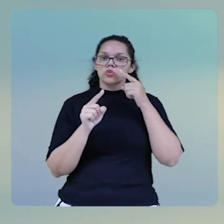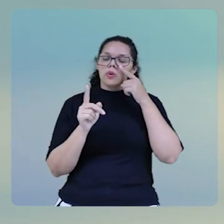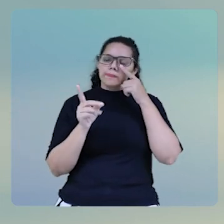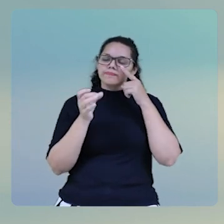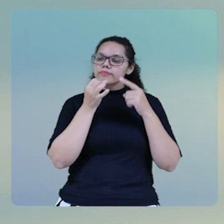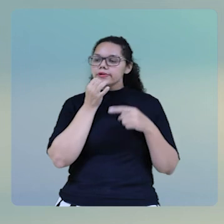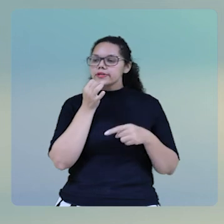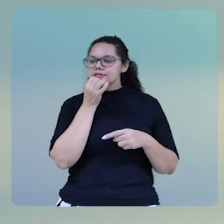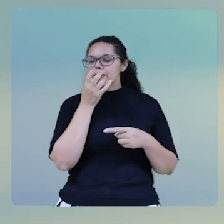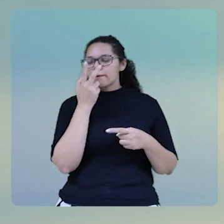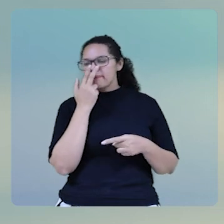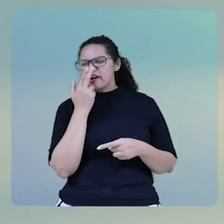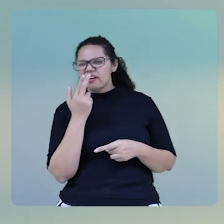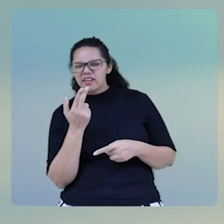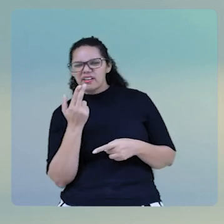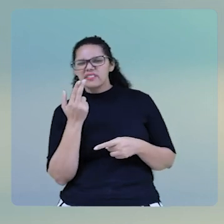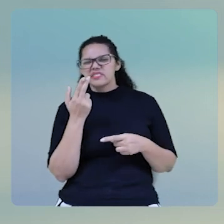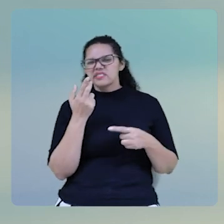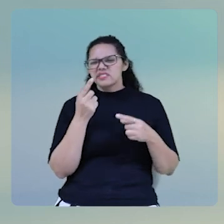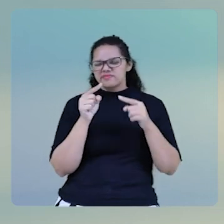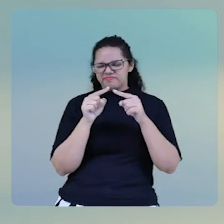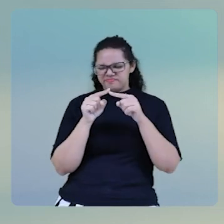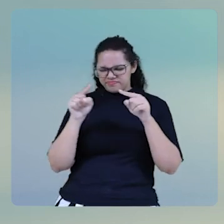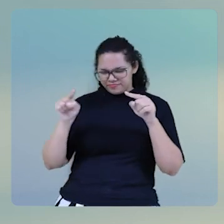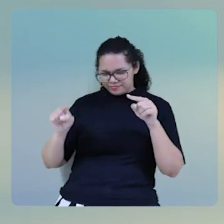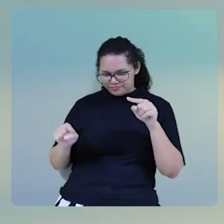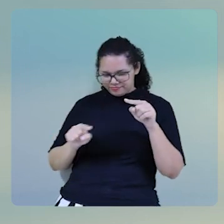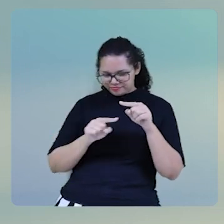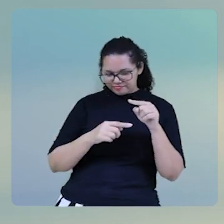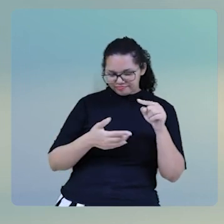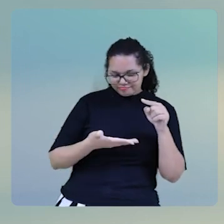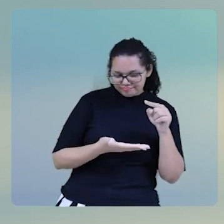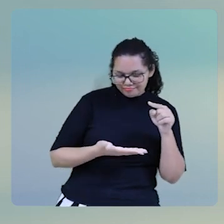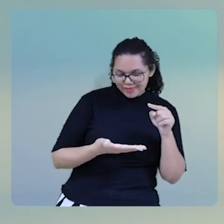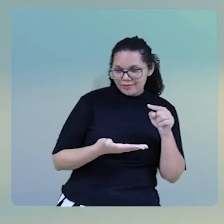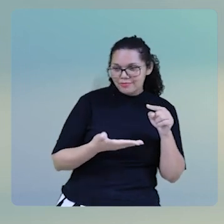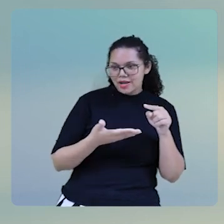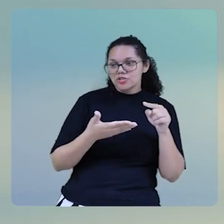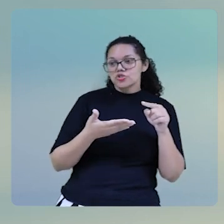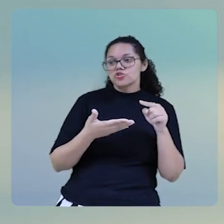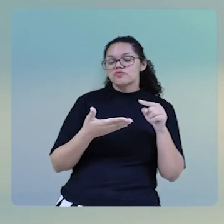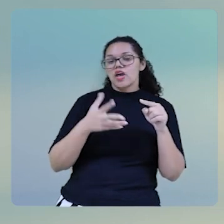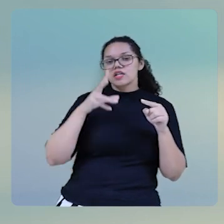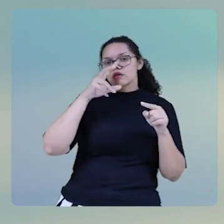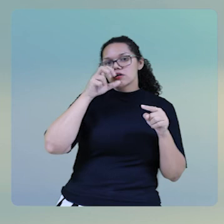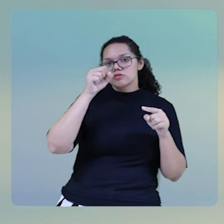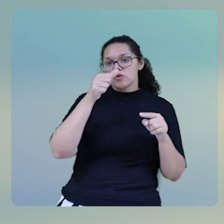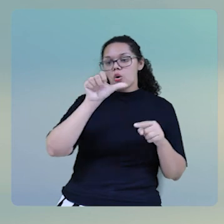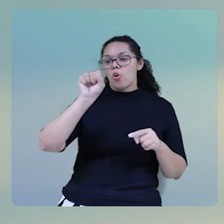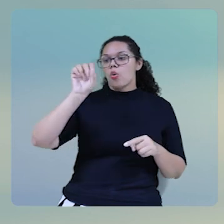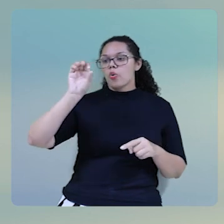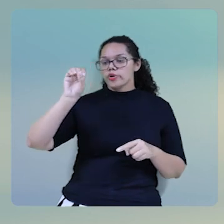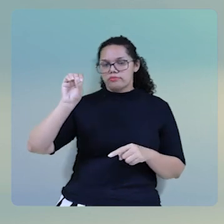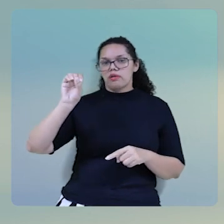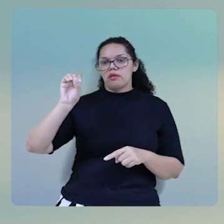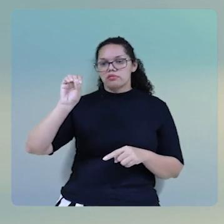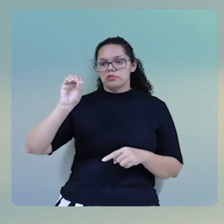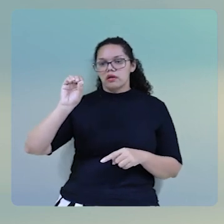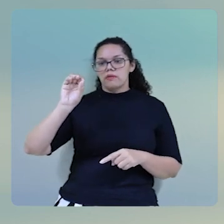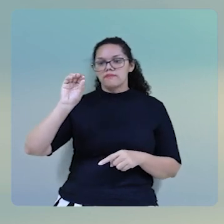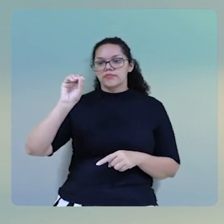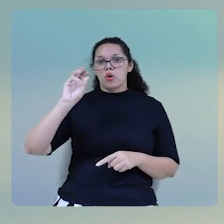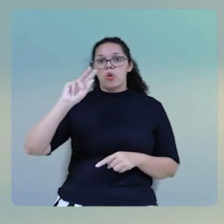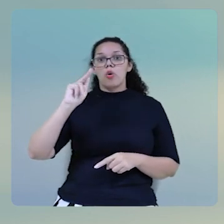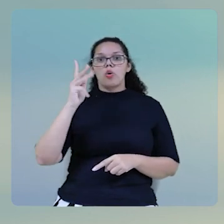dá 40, com esse 40 dá 80. É como se embaixo tivesse uma resistência de 80 ohms. E aí por cima, como é